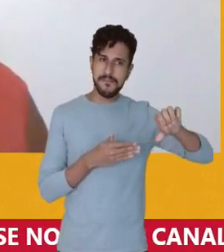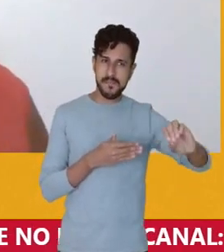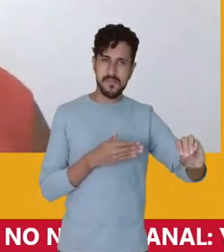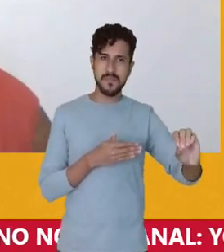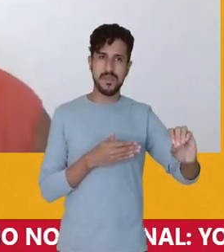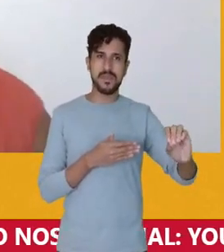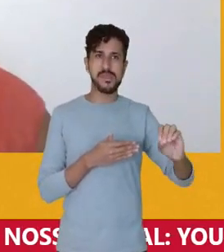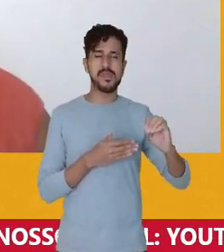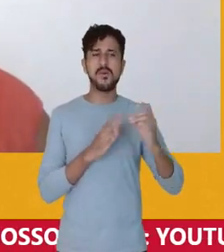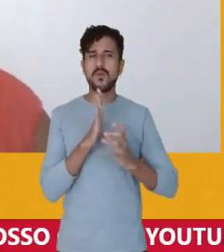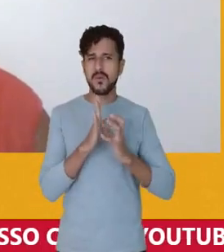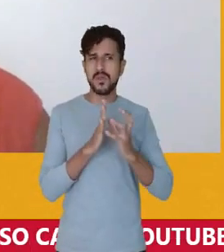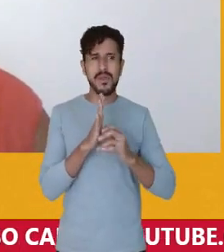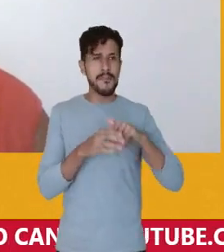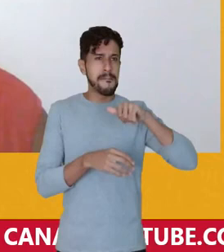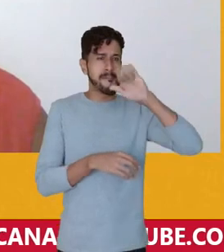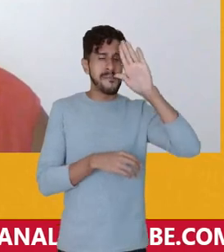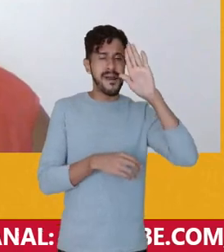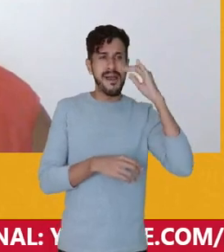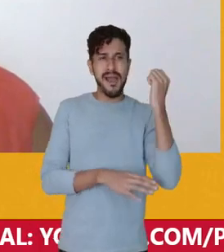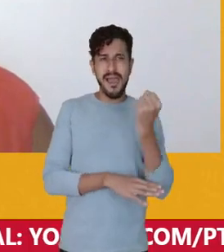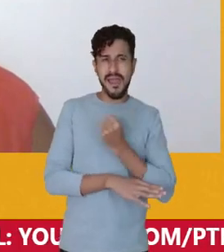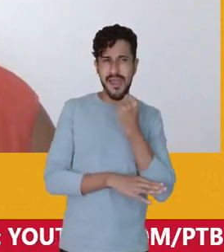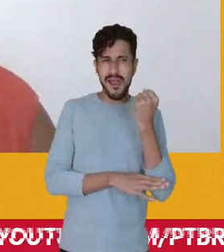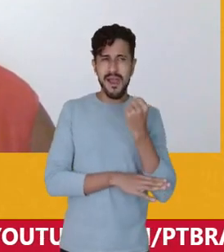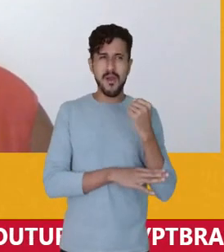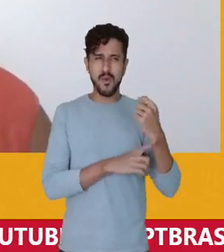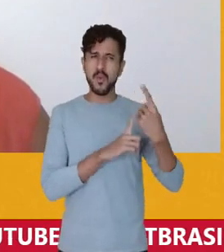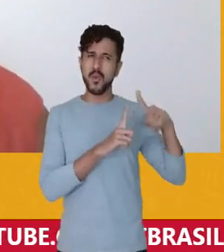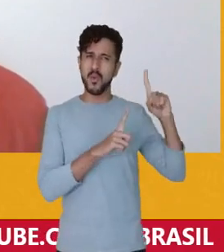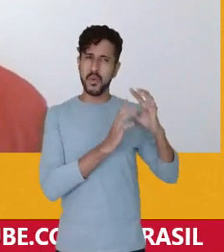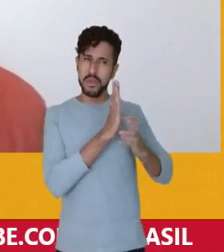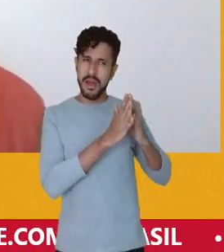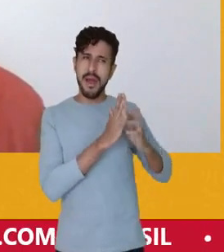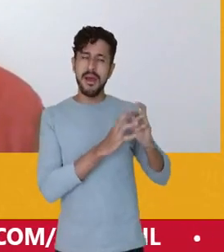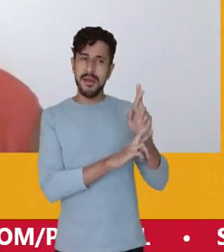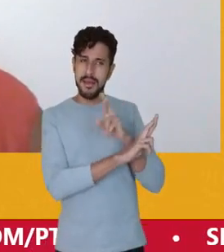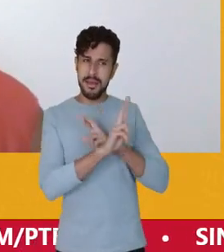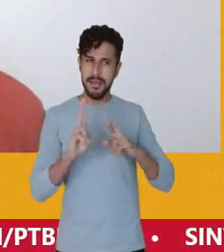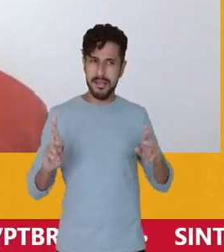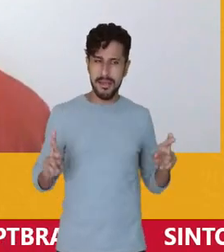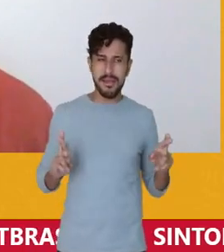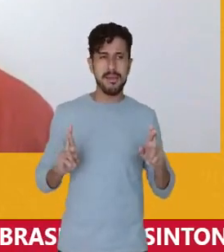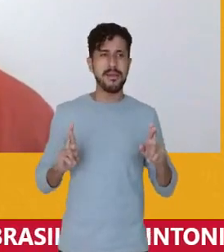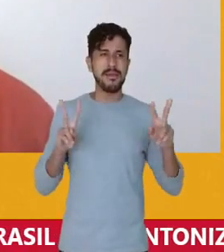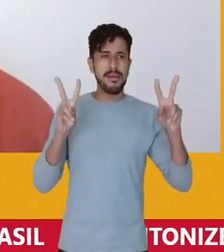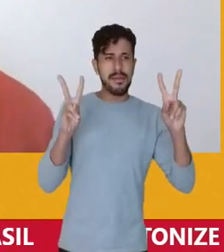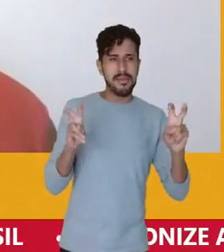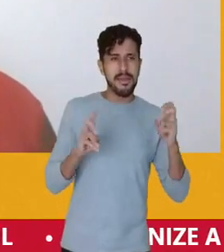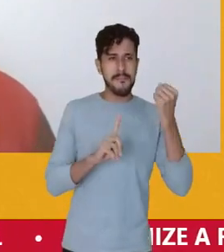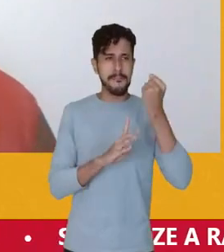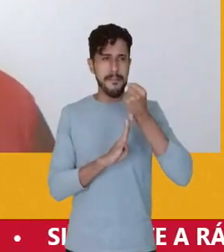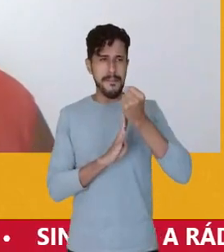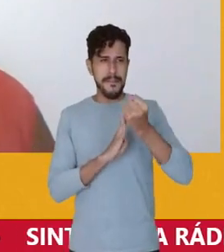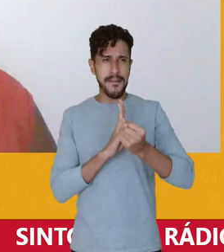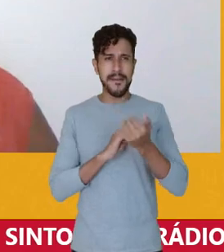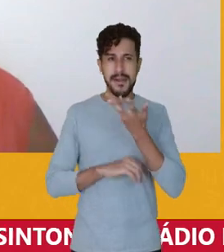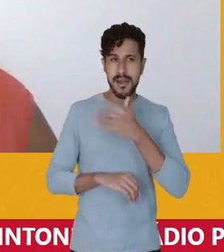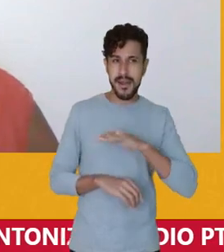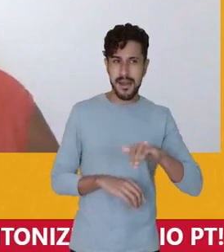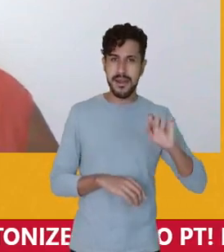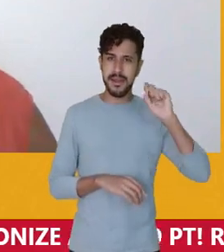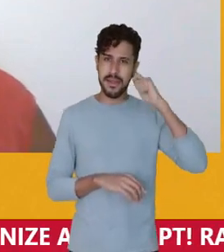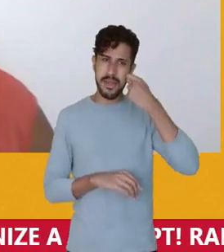1990. E o dado mais assustador, os últimos dados em relação, por exemplo, à questão do assassinato das crianças